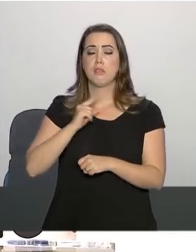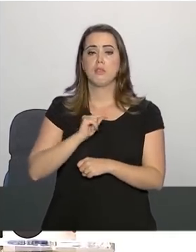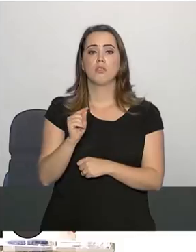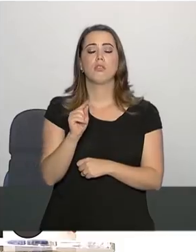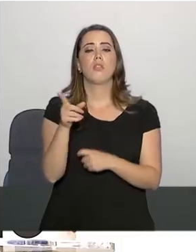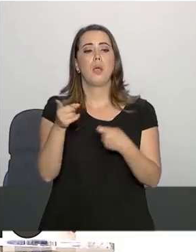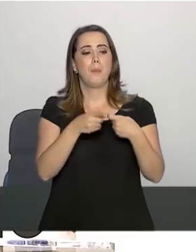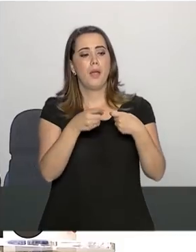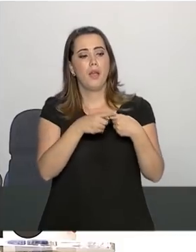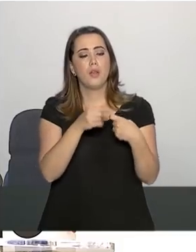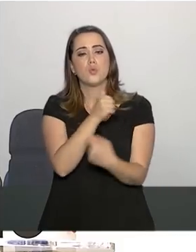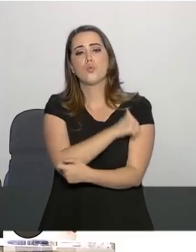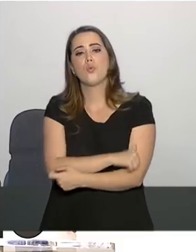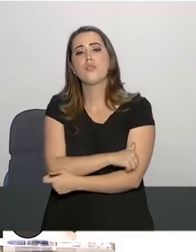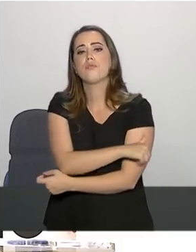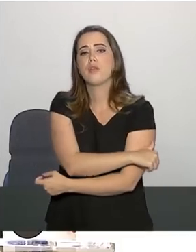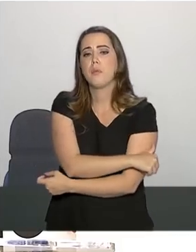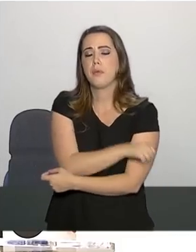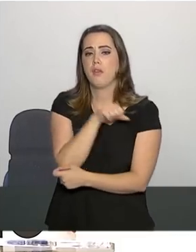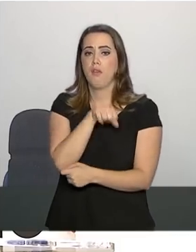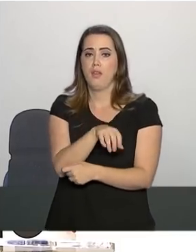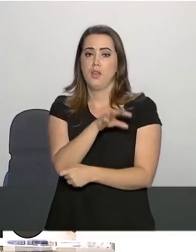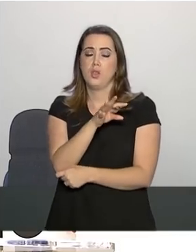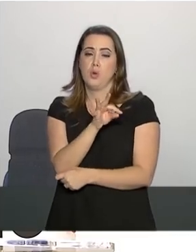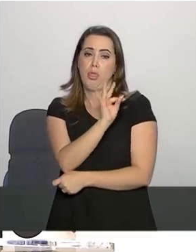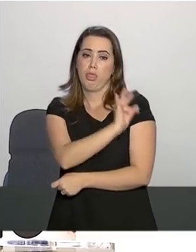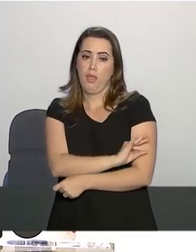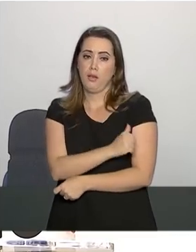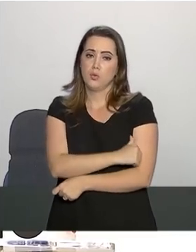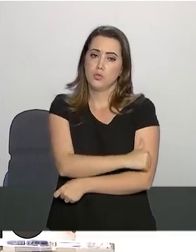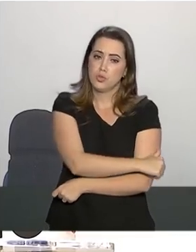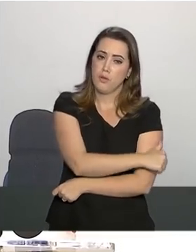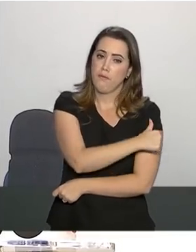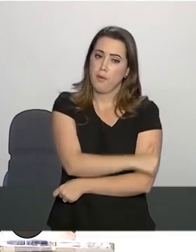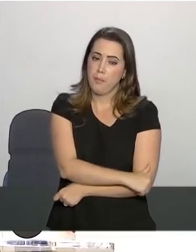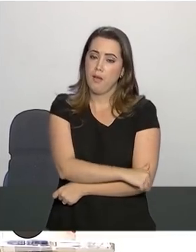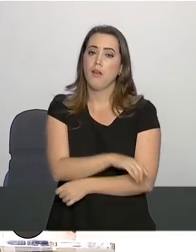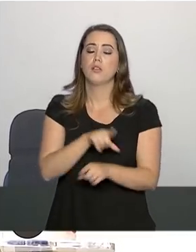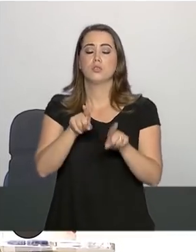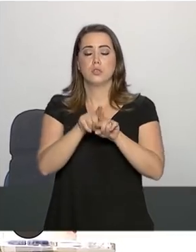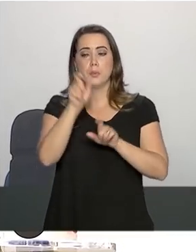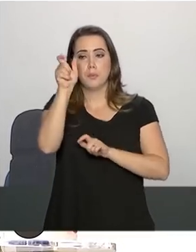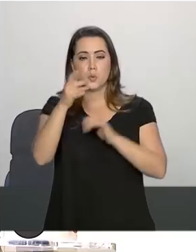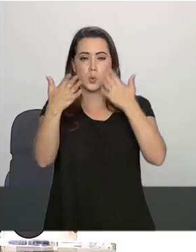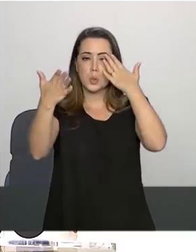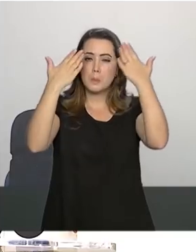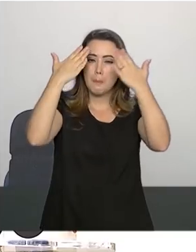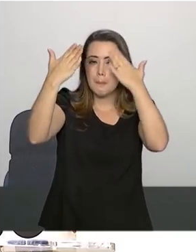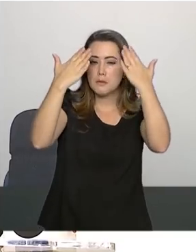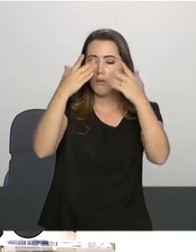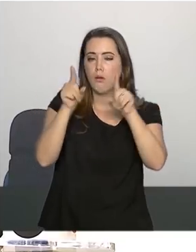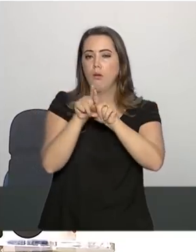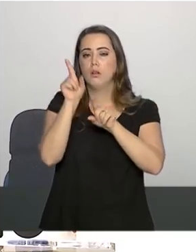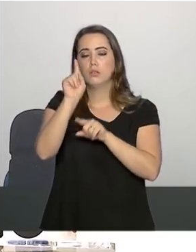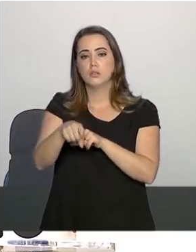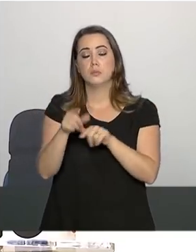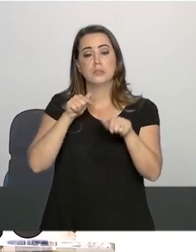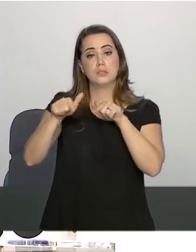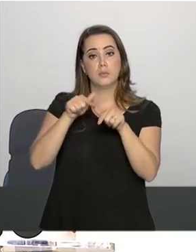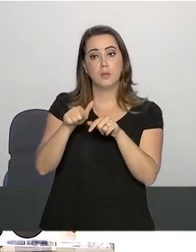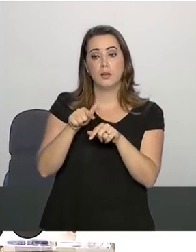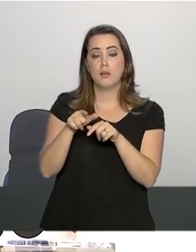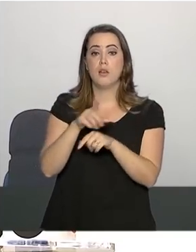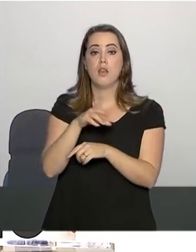enfermeiros, técnicos de enfermagem e psicólogos, em regime de plantão, para